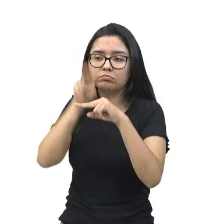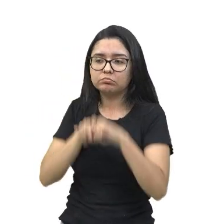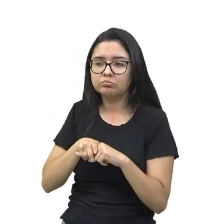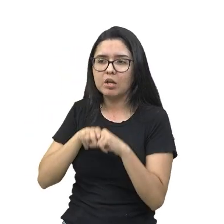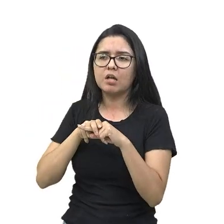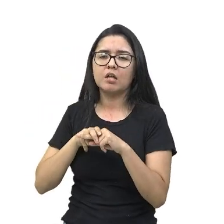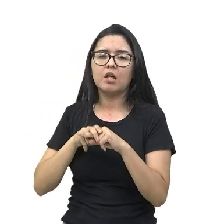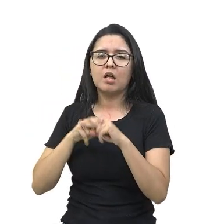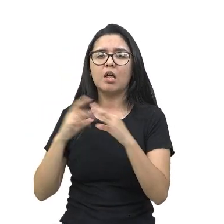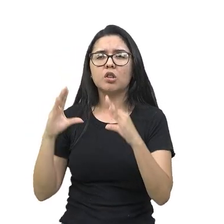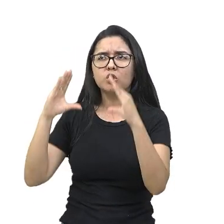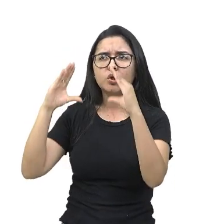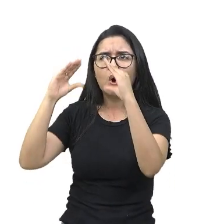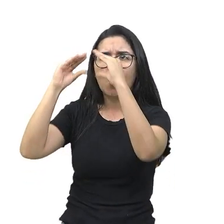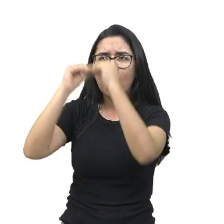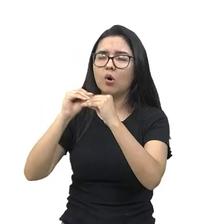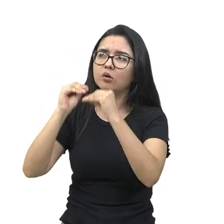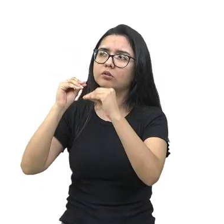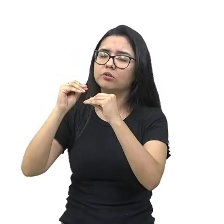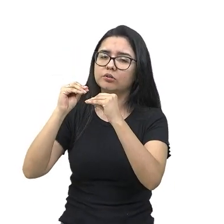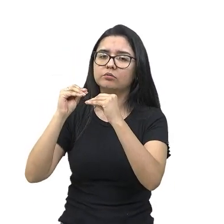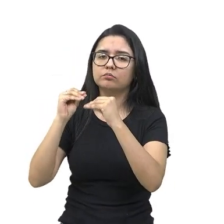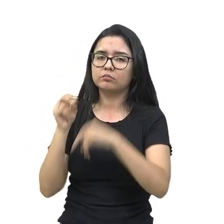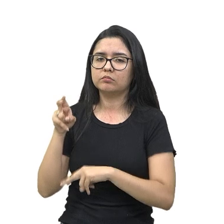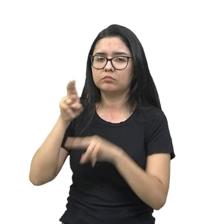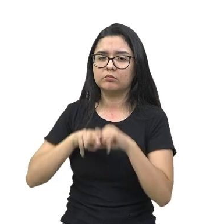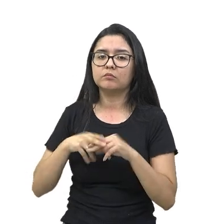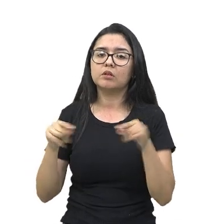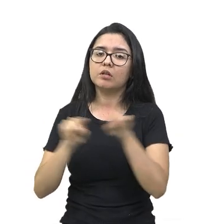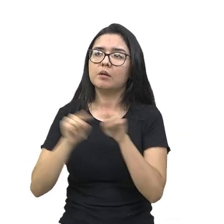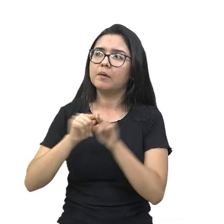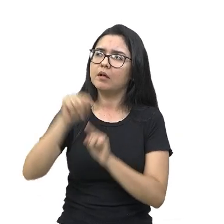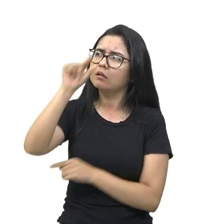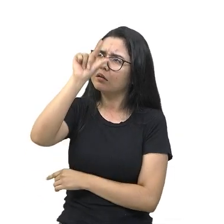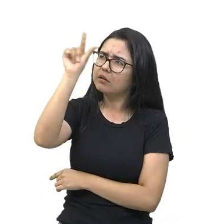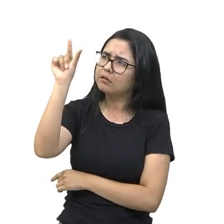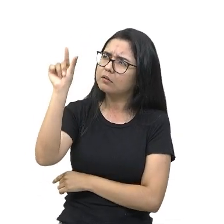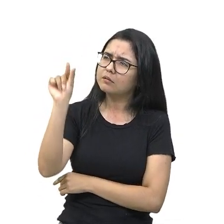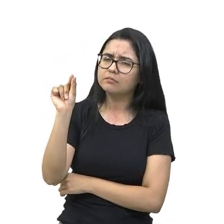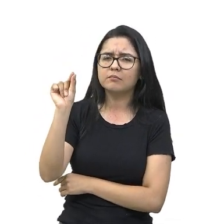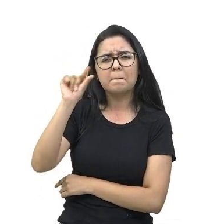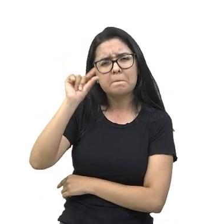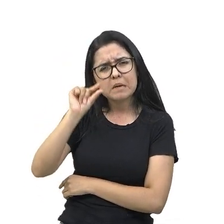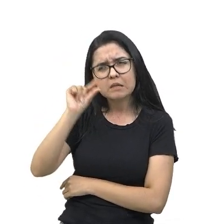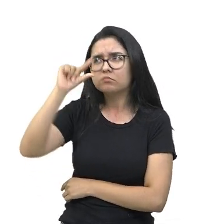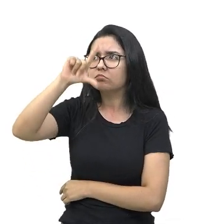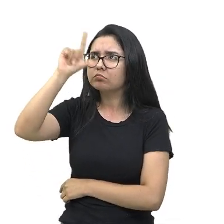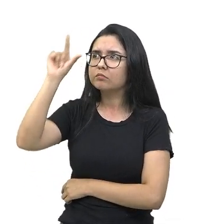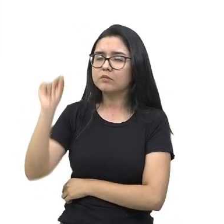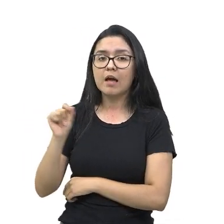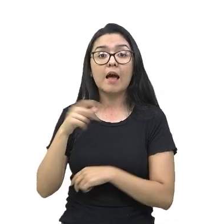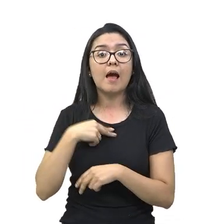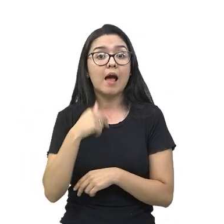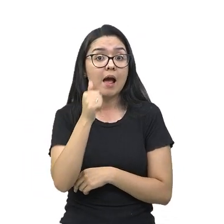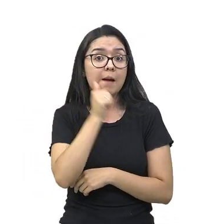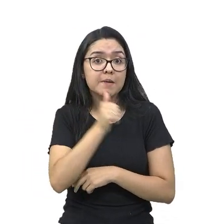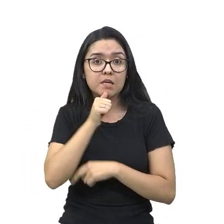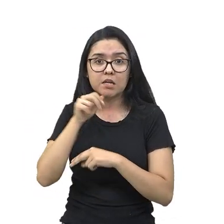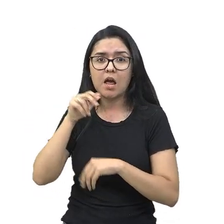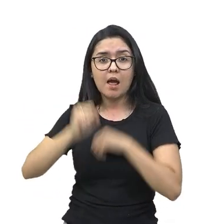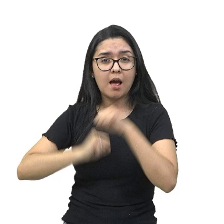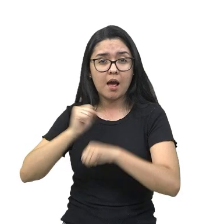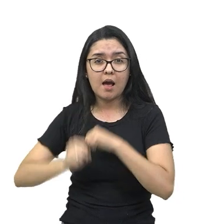noites claras da floresta ou quando apenas um pedacinho da lua aparecia no céu, a índia sonhadora corria